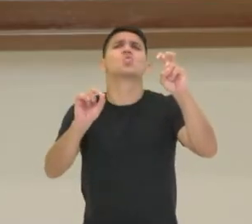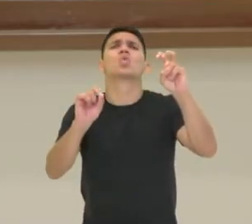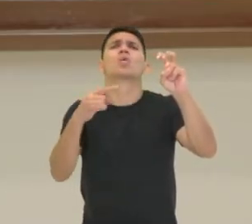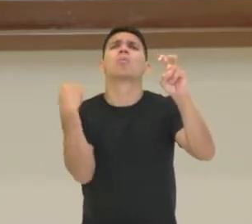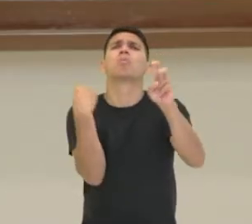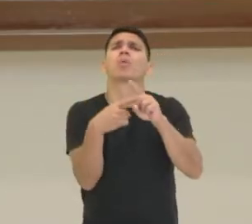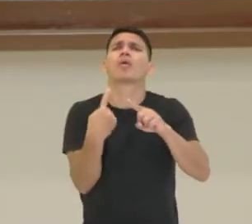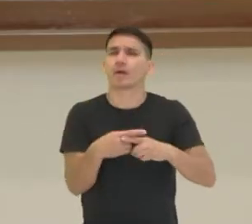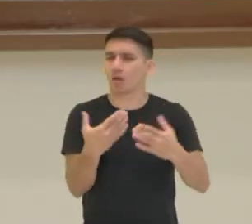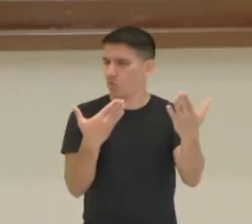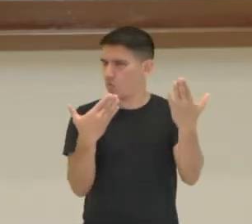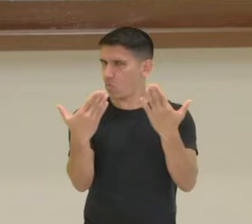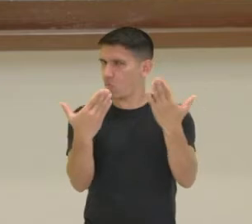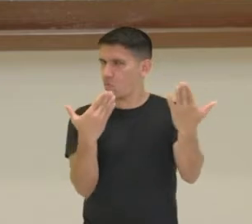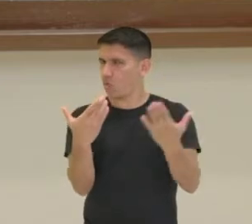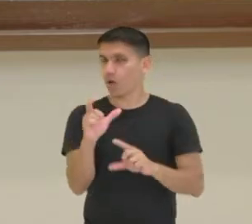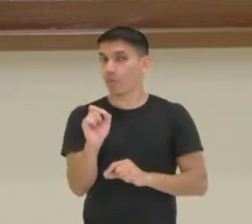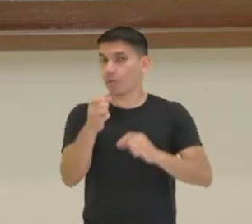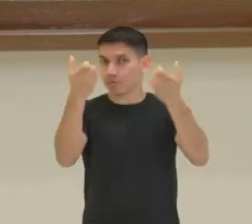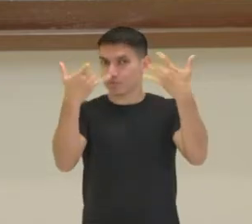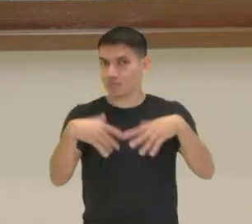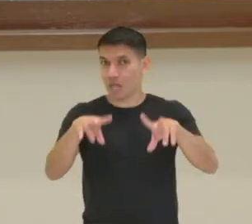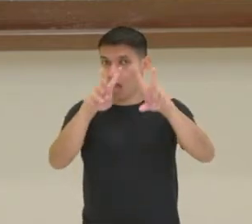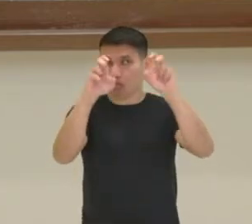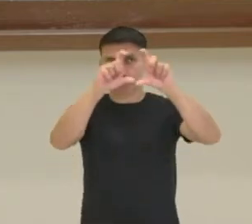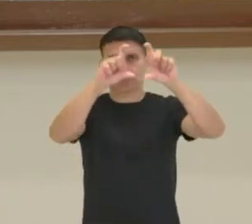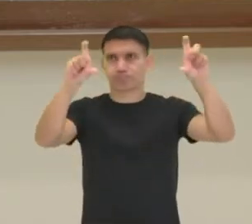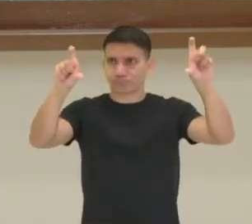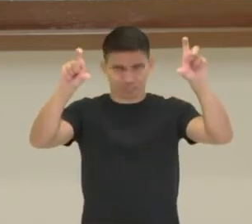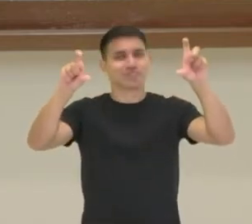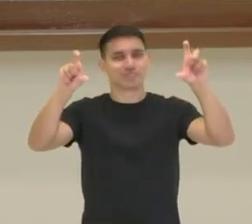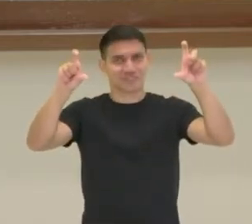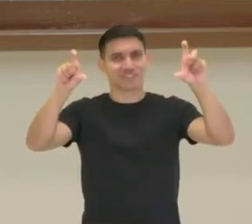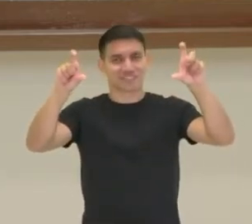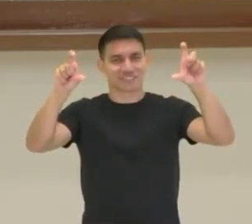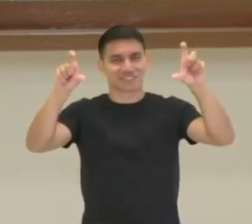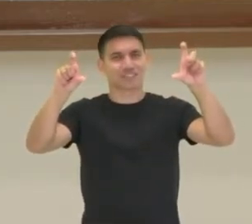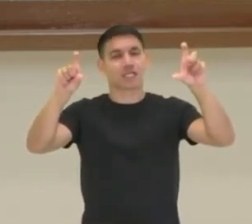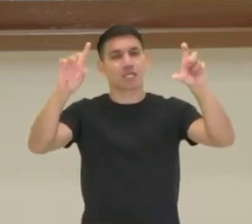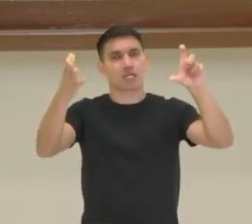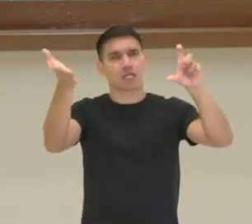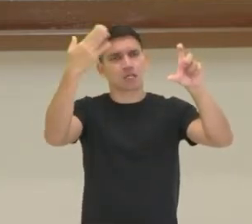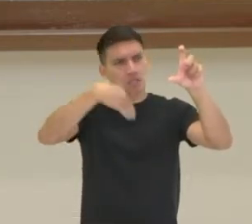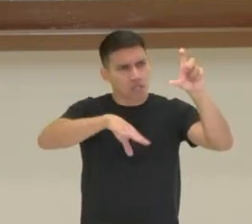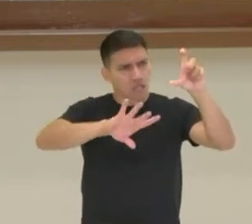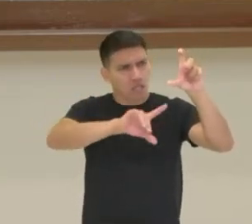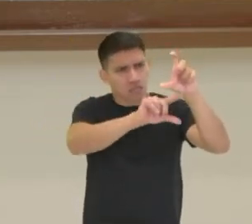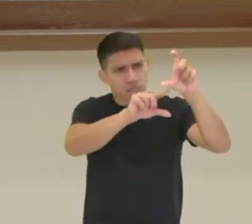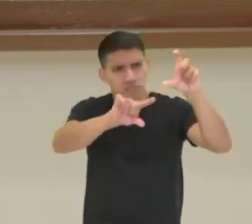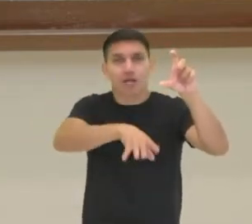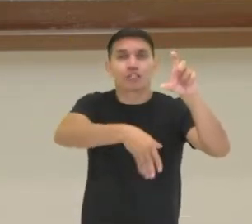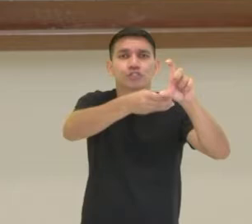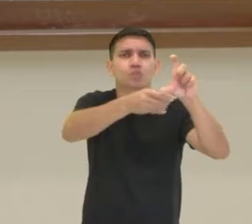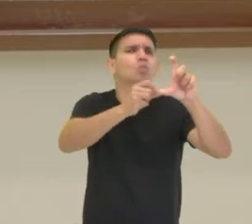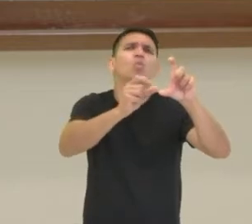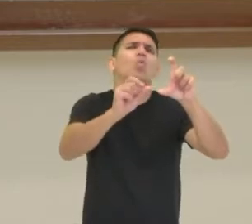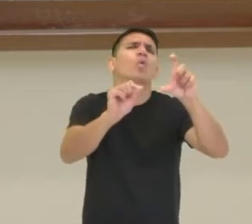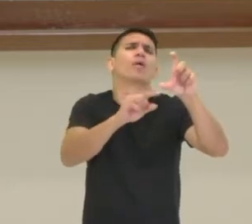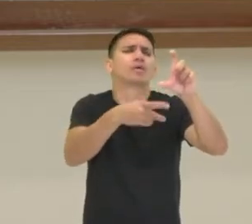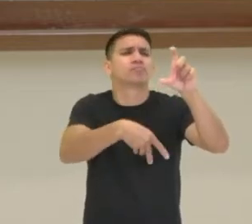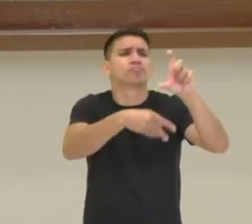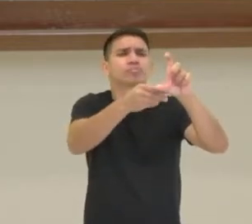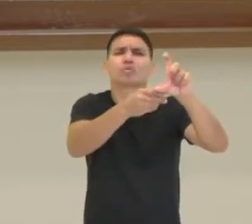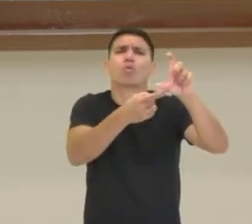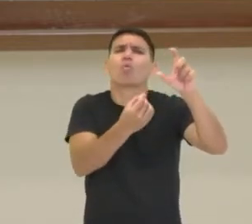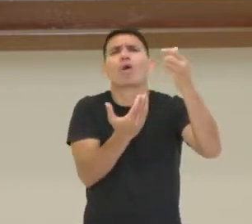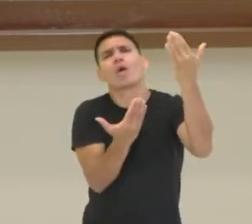comparativo, né, do que está sendo dito ali na manchete, né, o título da reportagem, e o que vem logo na sequência no subtítulo, né? Que comparativo